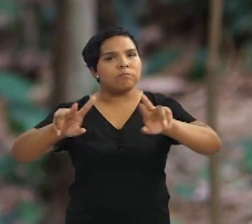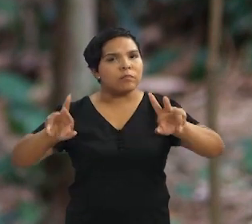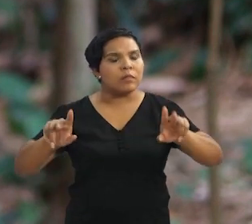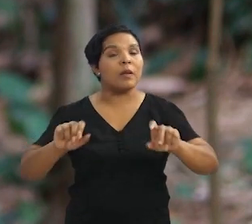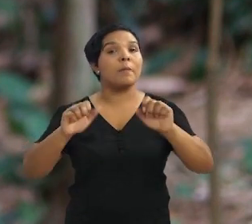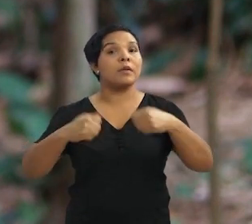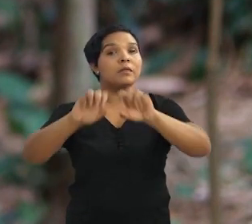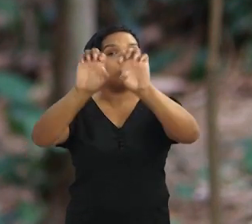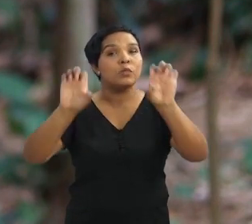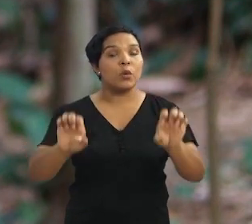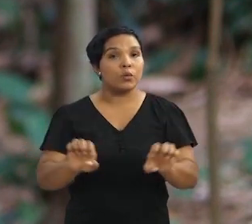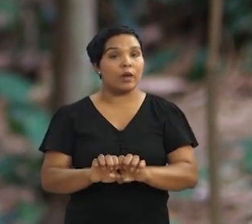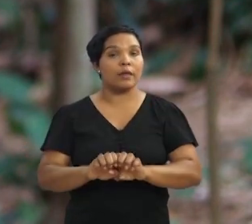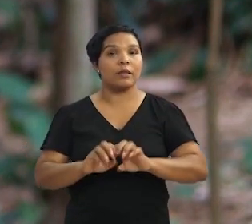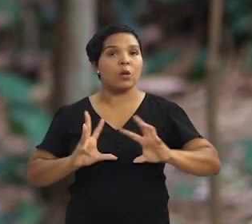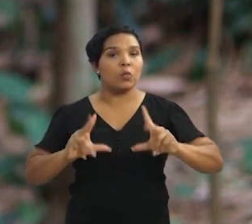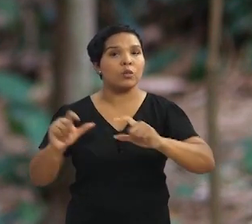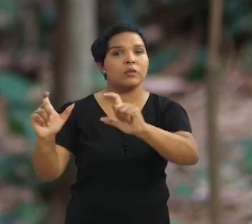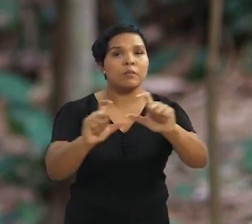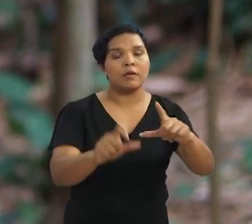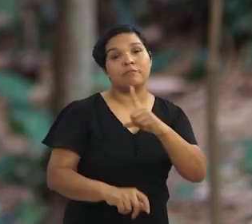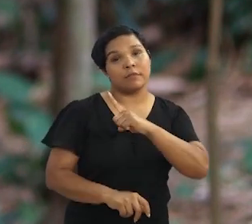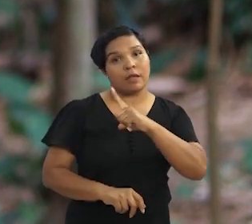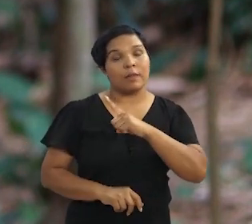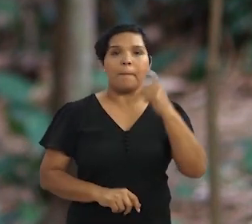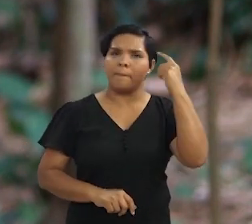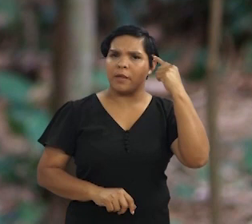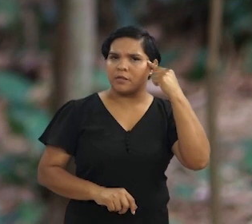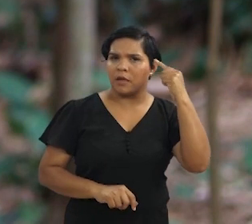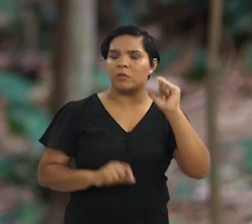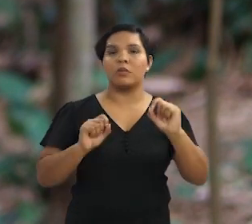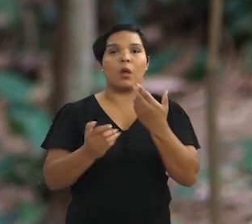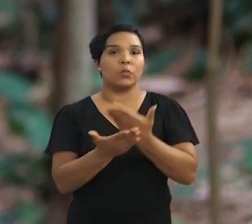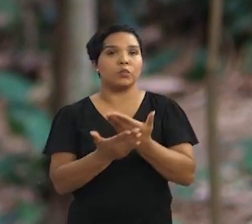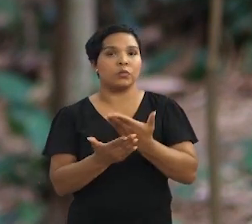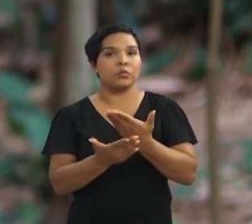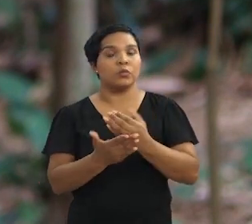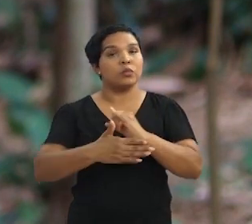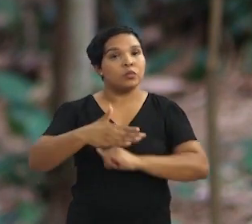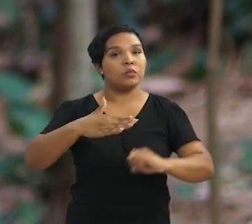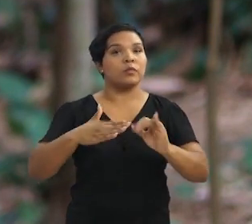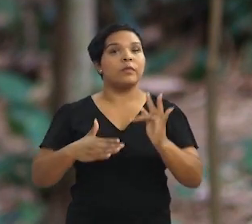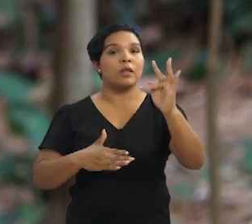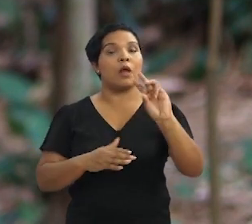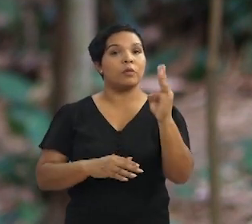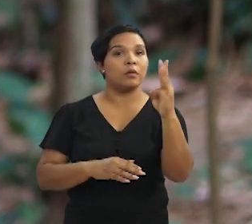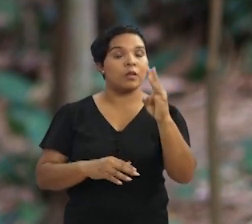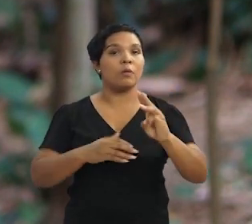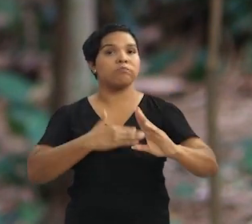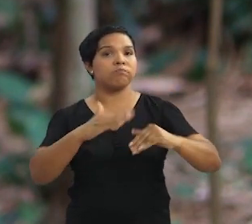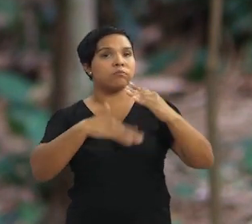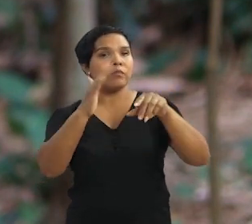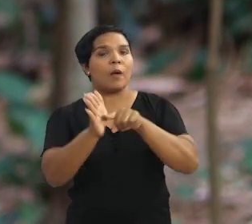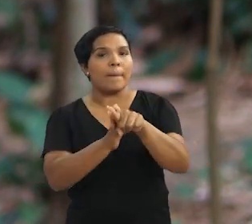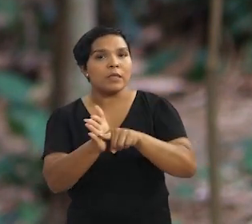acervos demandam estruturas e materiais que nem todos os espaços dispõem. Pensando nisso, o Instituto Federal do Maranhão desenvolveu